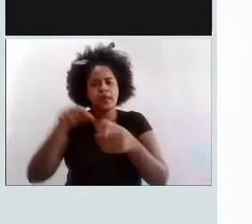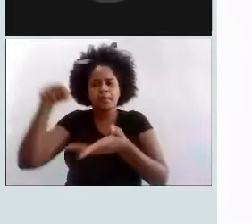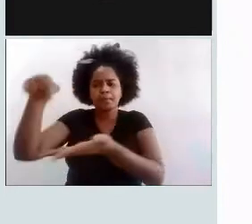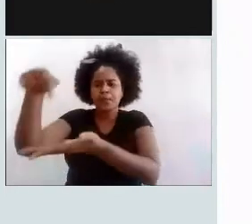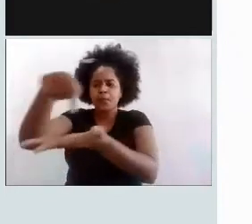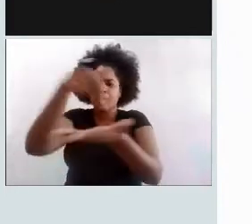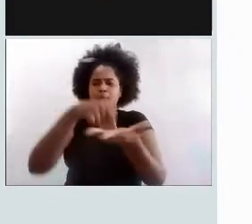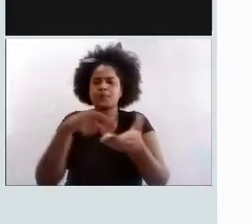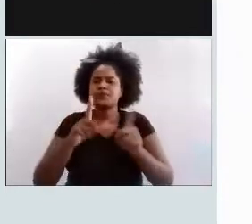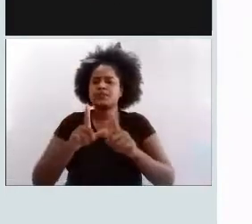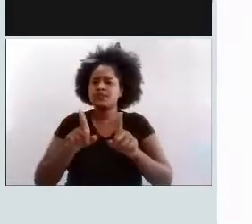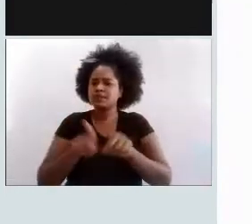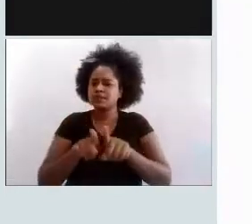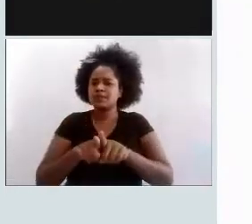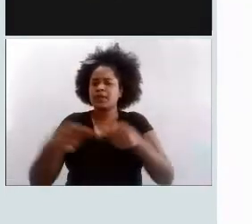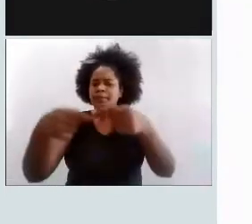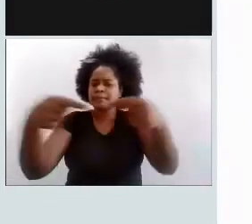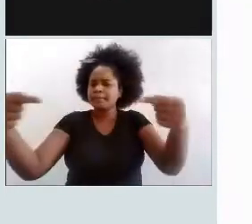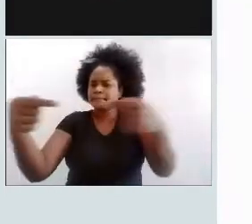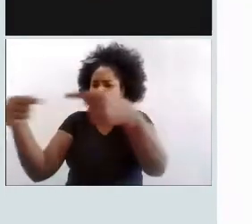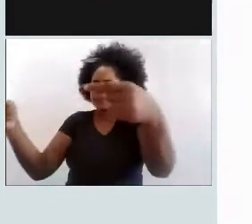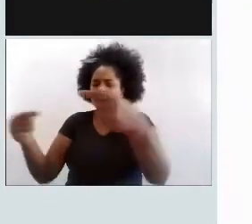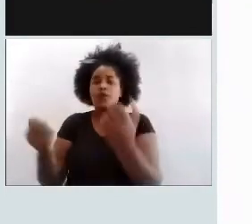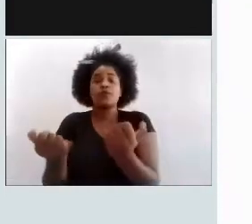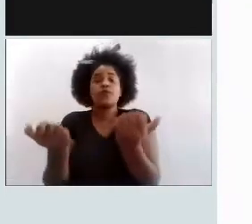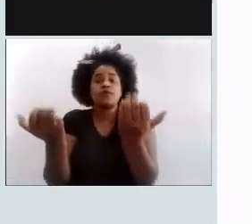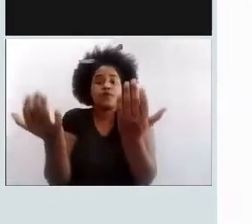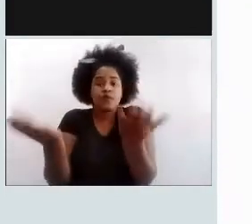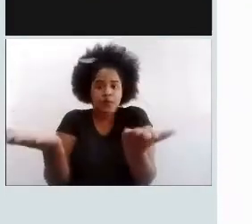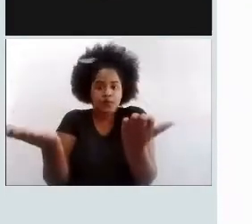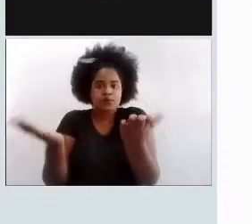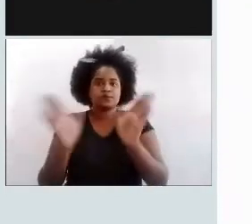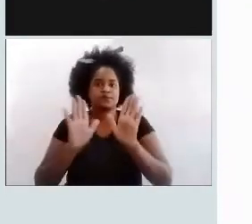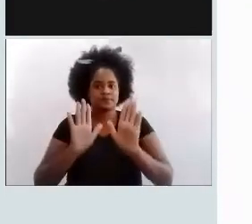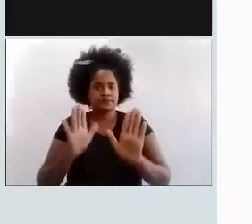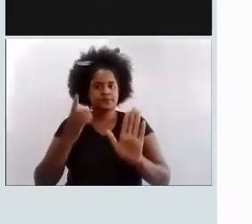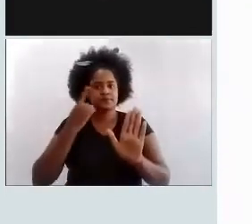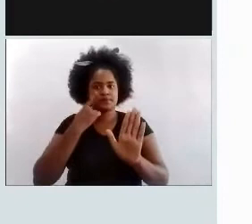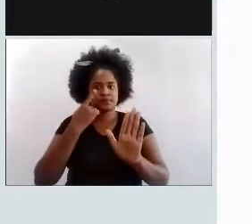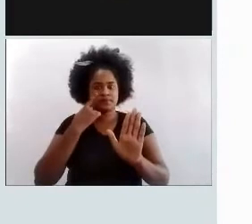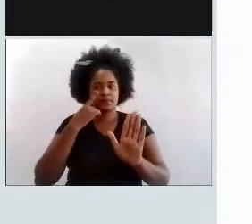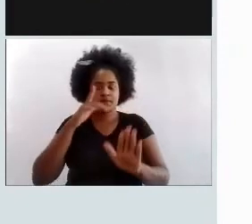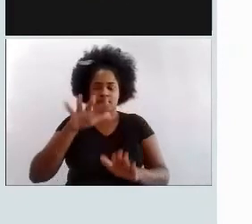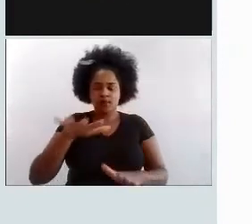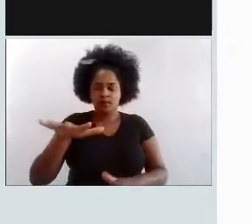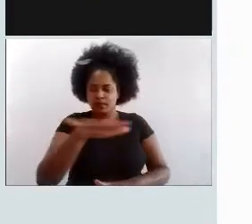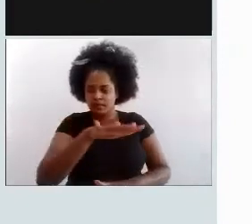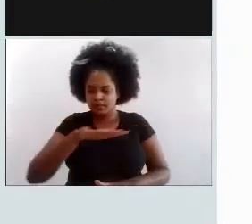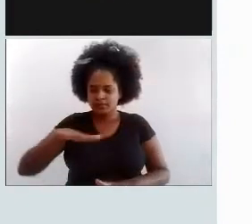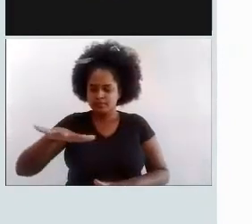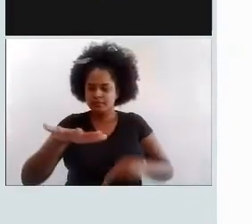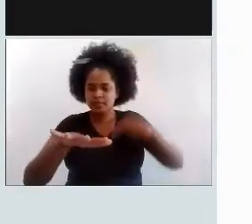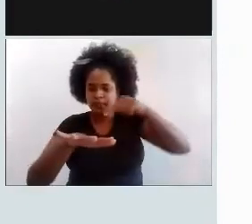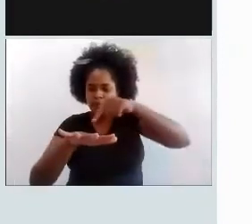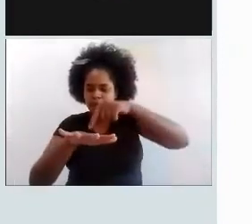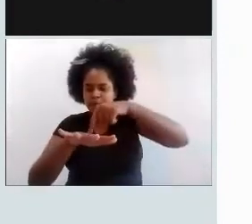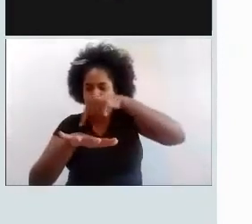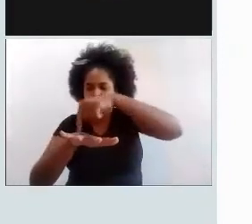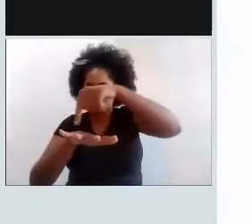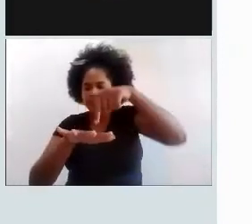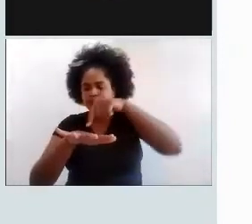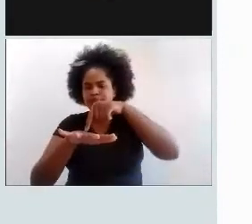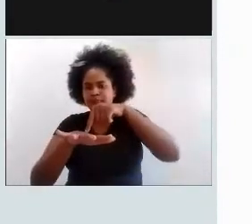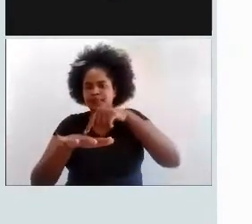outros planos, mas tudo isso está contido no espaço. É por isso que